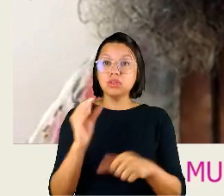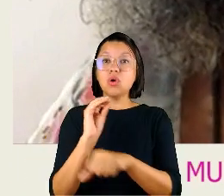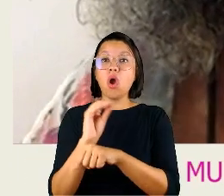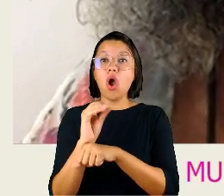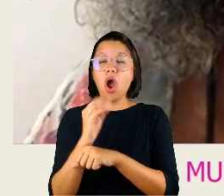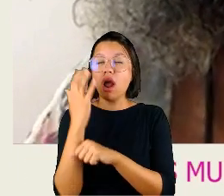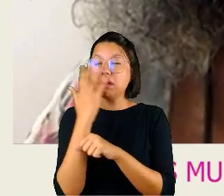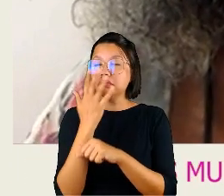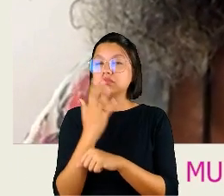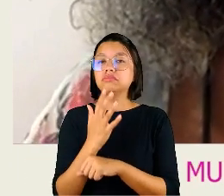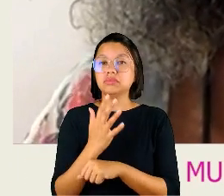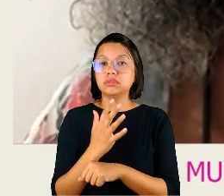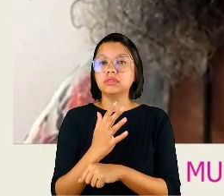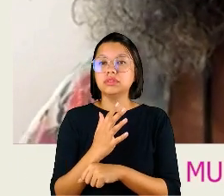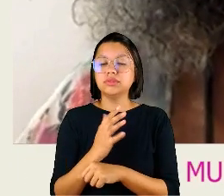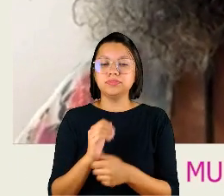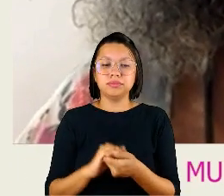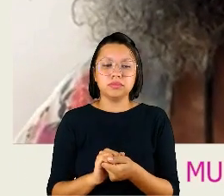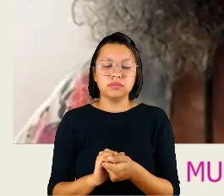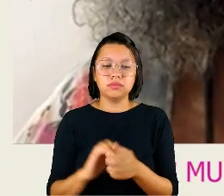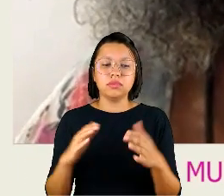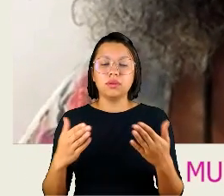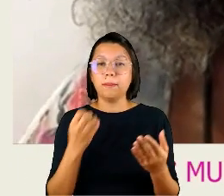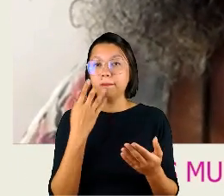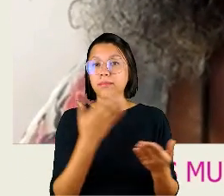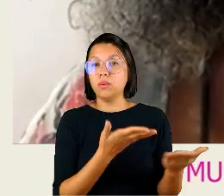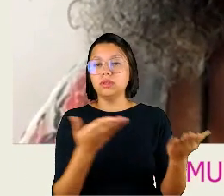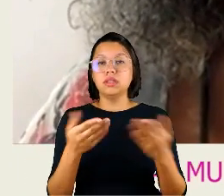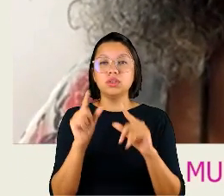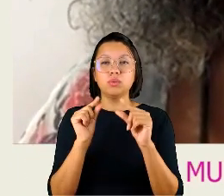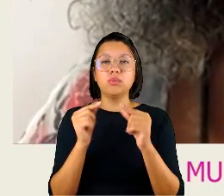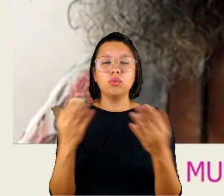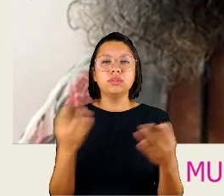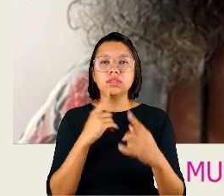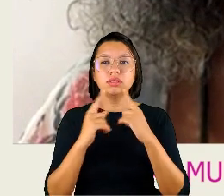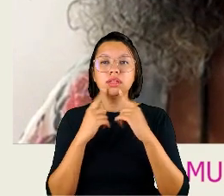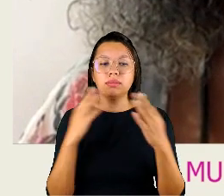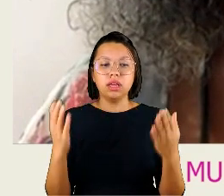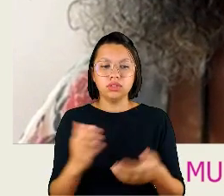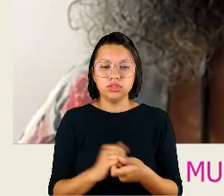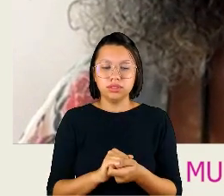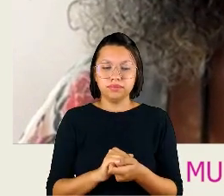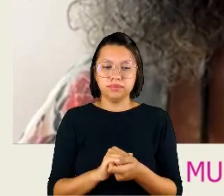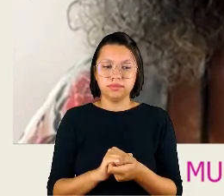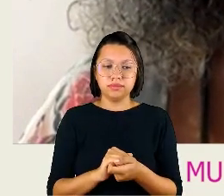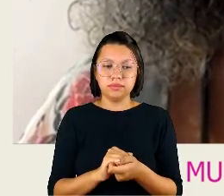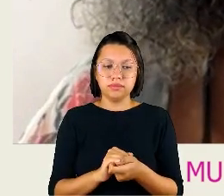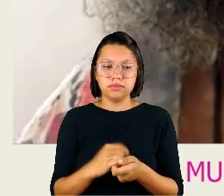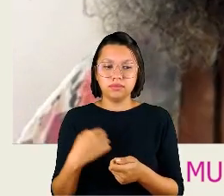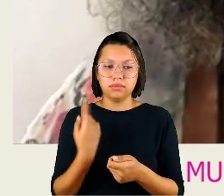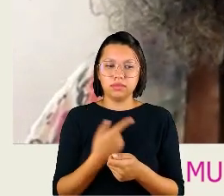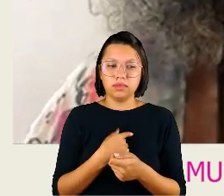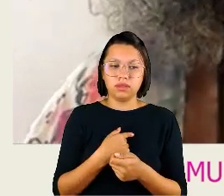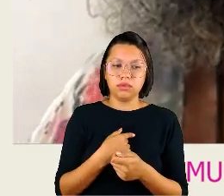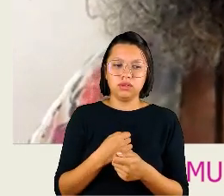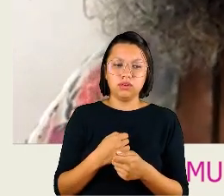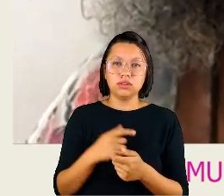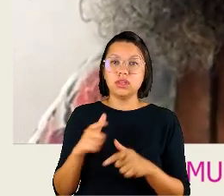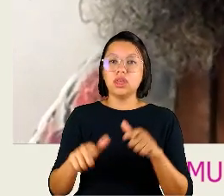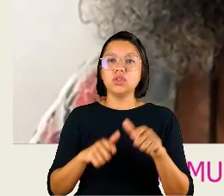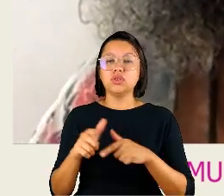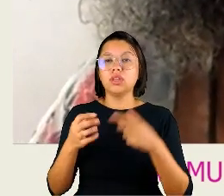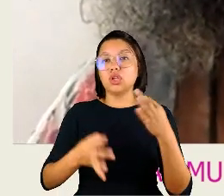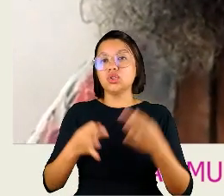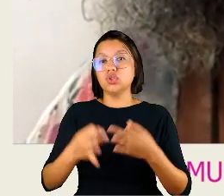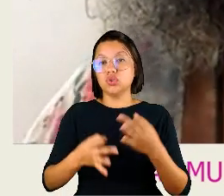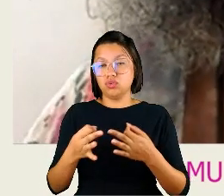e tão explorado. Bom, trazendo um pouquinho, então, desse debate aqui para a nossa atividade judicial,